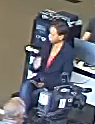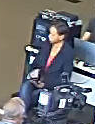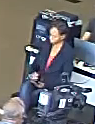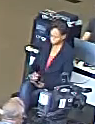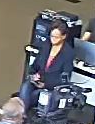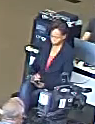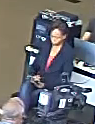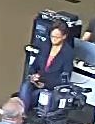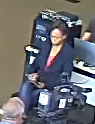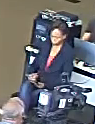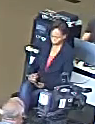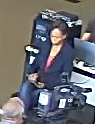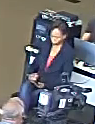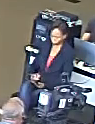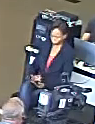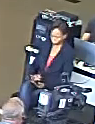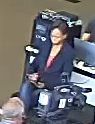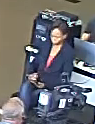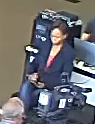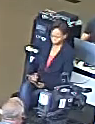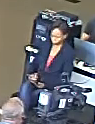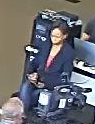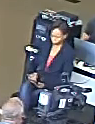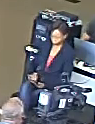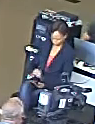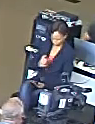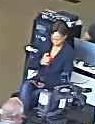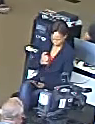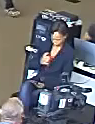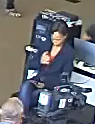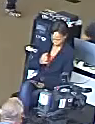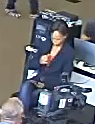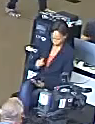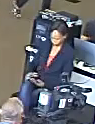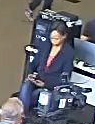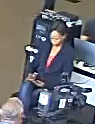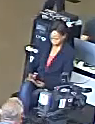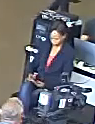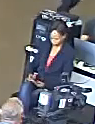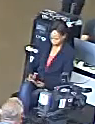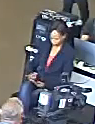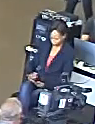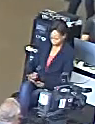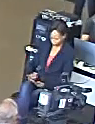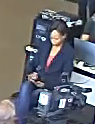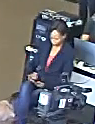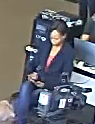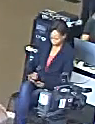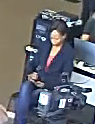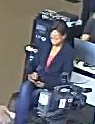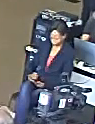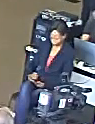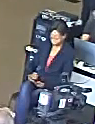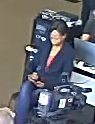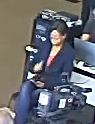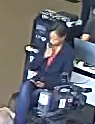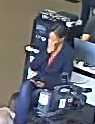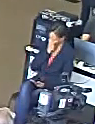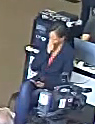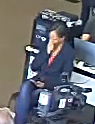primeiras coisas que me preocupei assim que o governo liberou verba acessibilidade onde nós